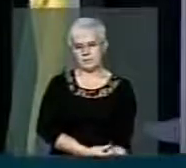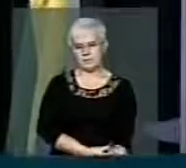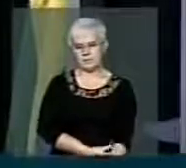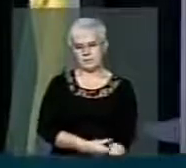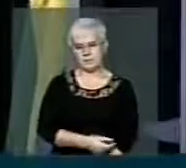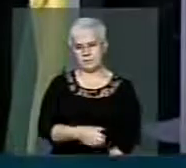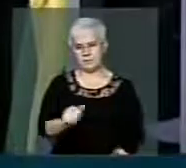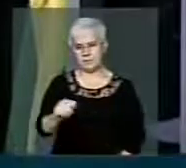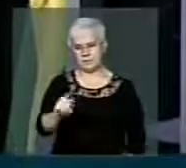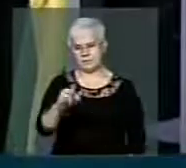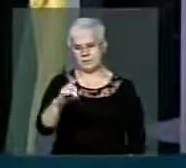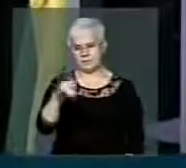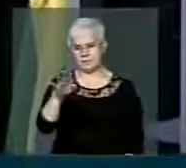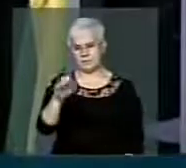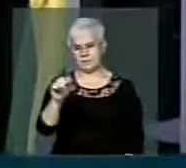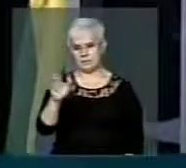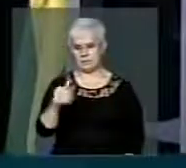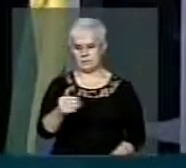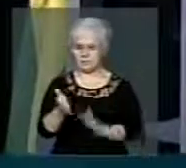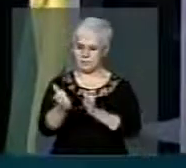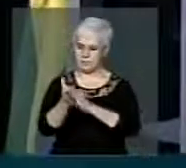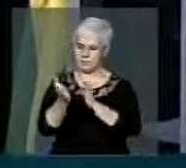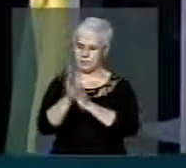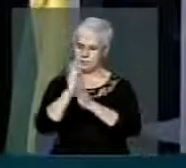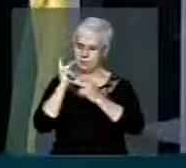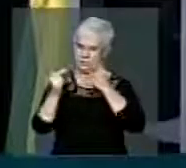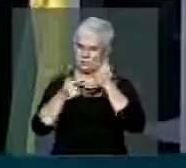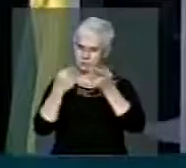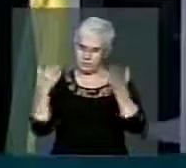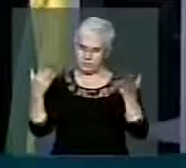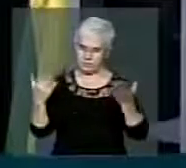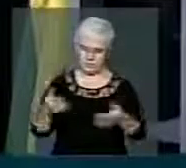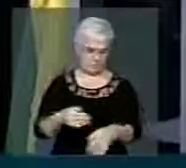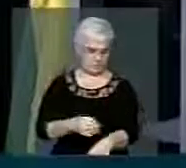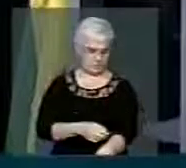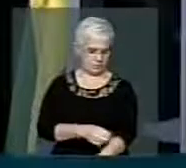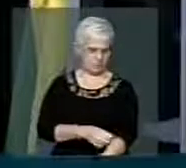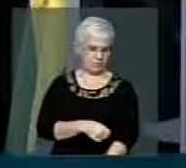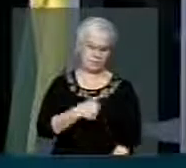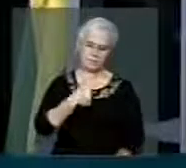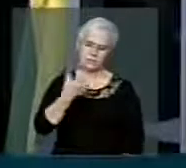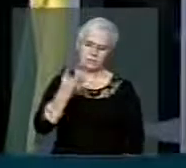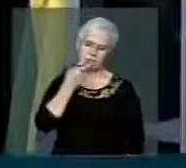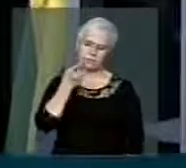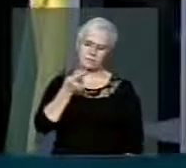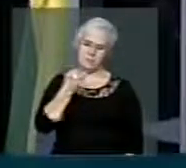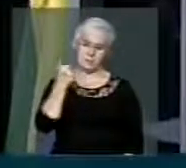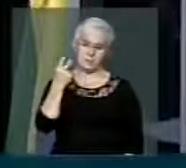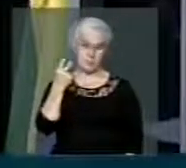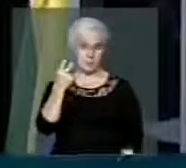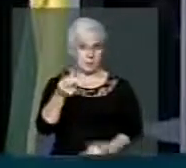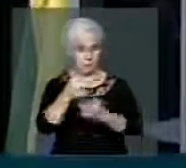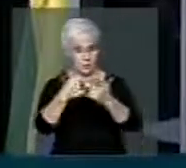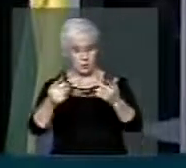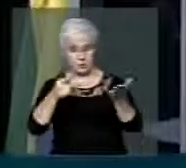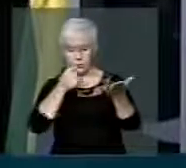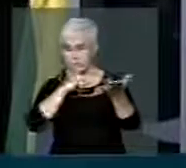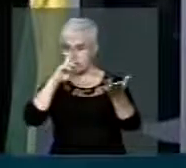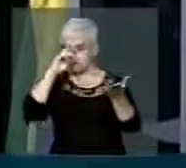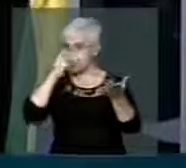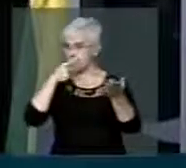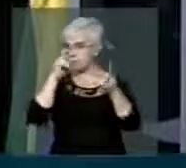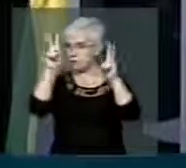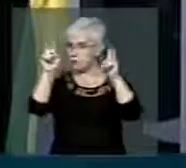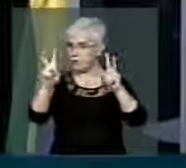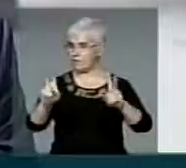obrigado pela parte, parabéns pela abordagem, serei bem rápido. Eu queria apenas, dos 2 temas que Vossa Excelência já se referiu,